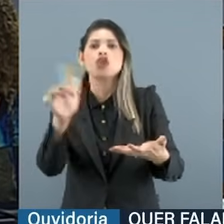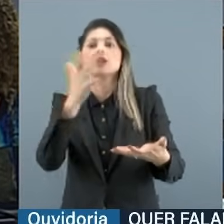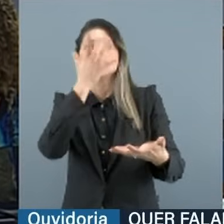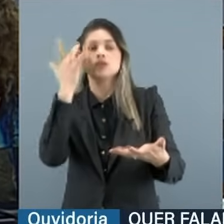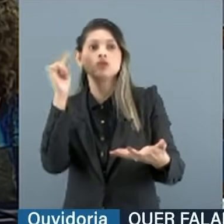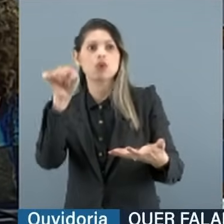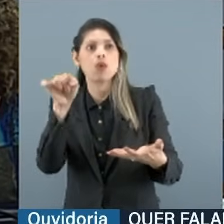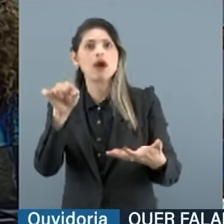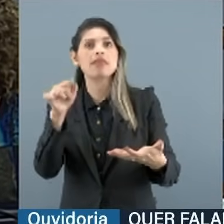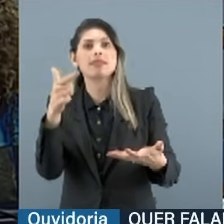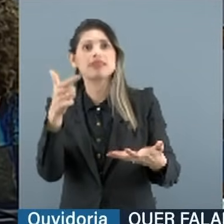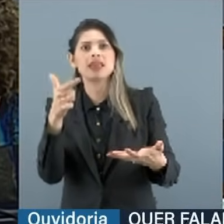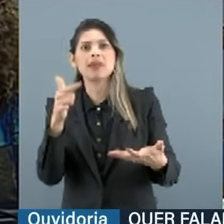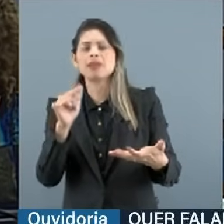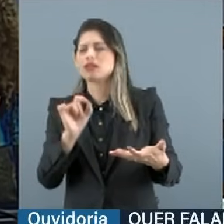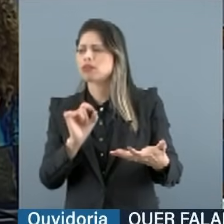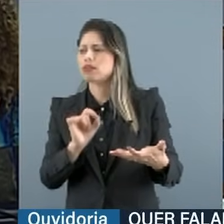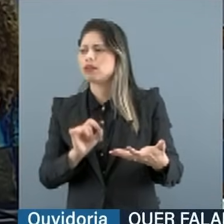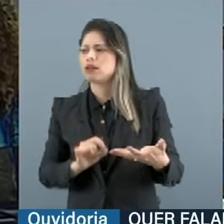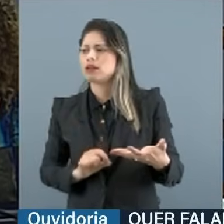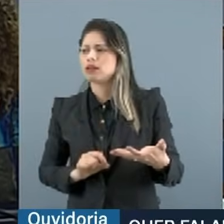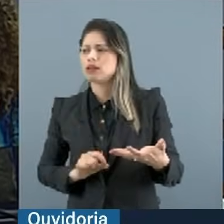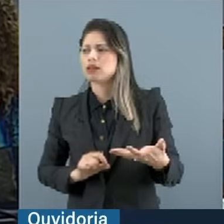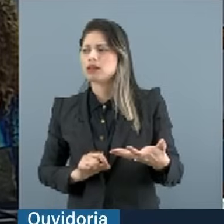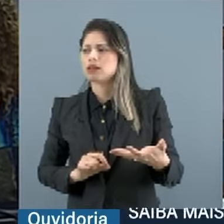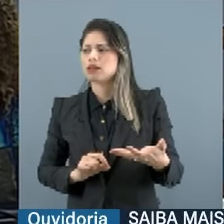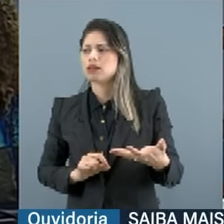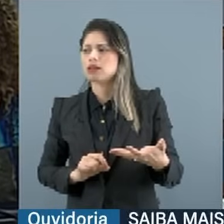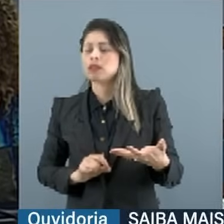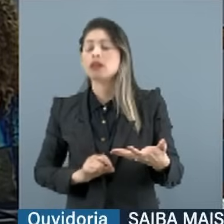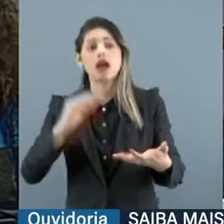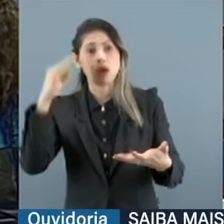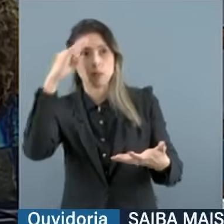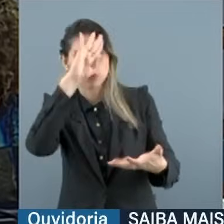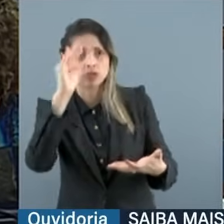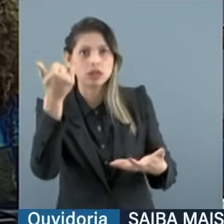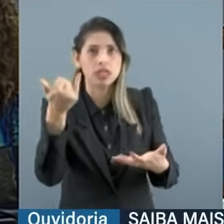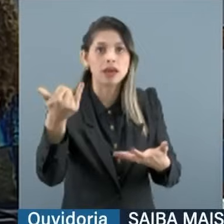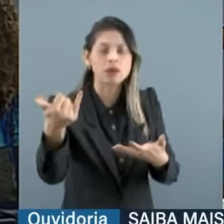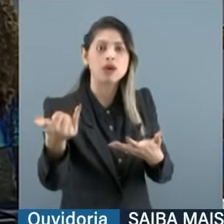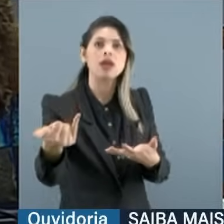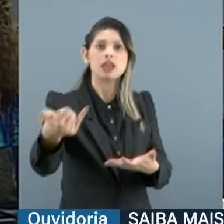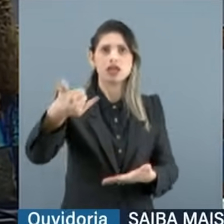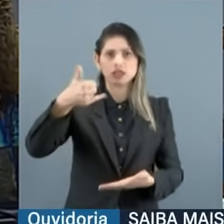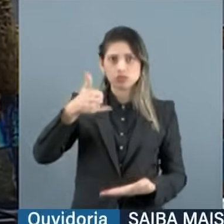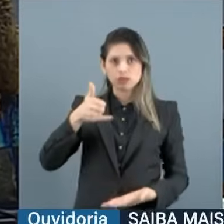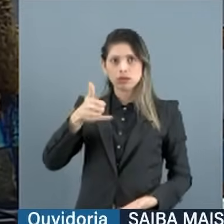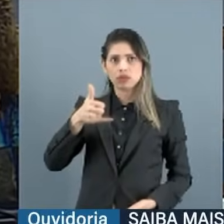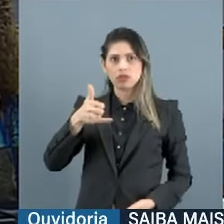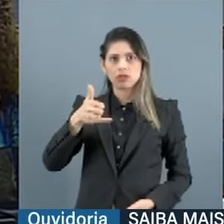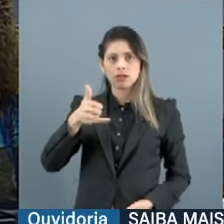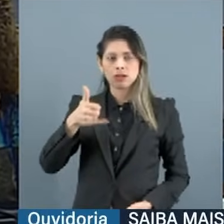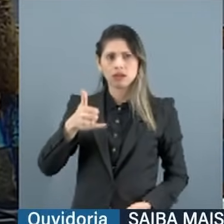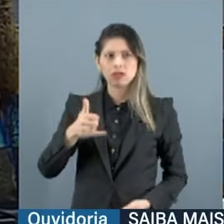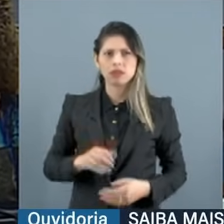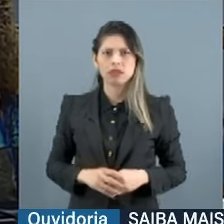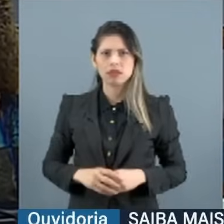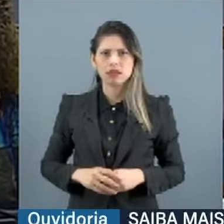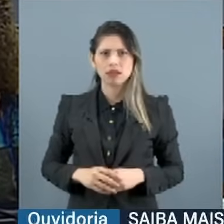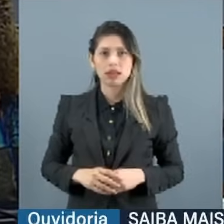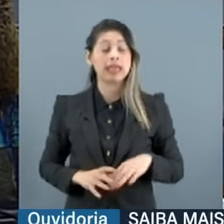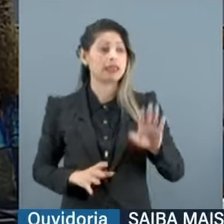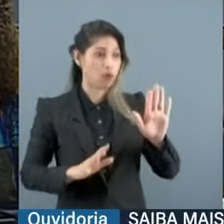comigo. E nesse contato ele disse que eles haviam. Antes de falar do contato, ela pegou